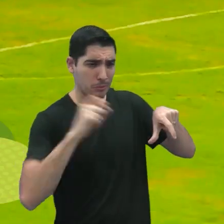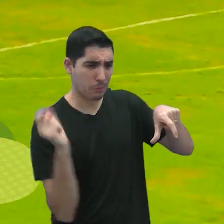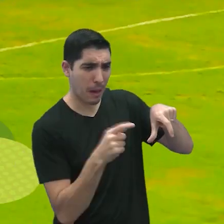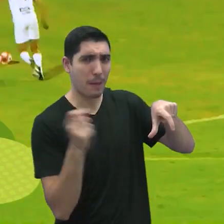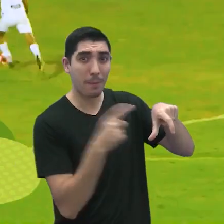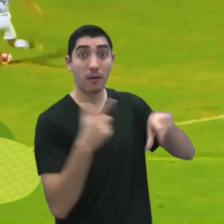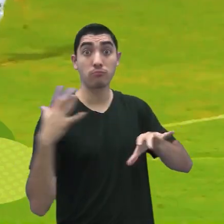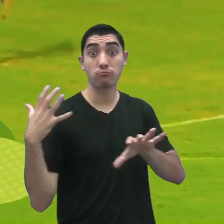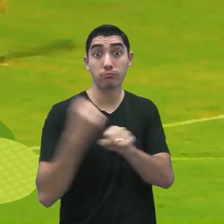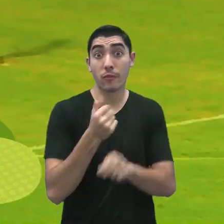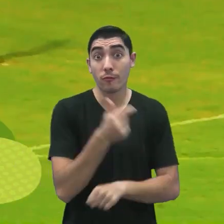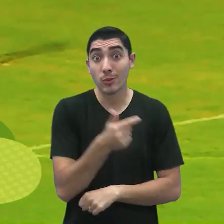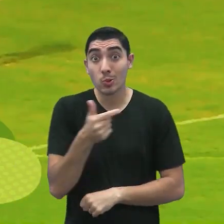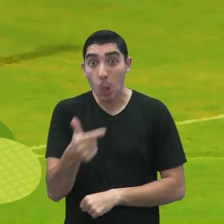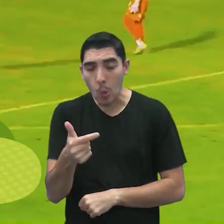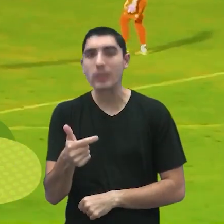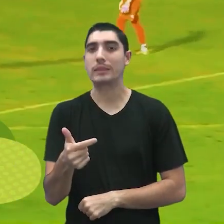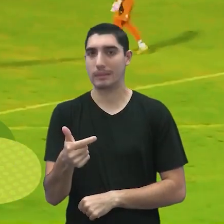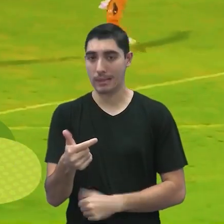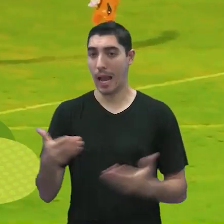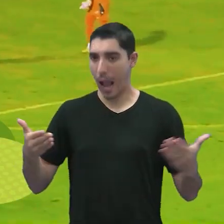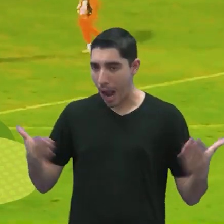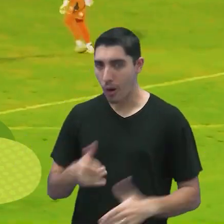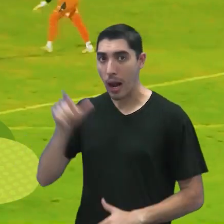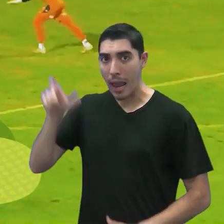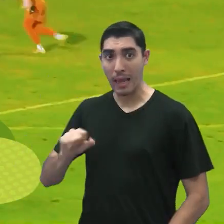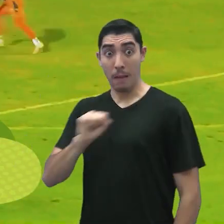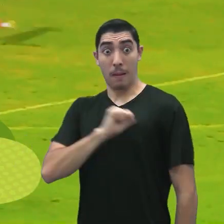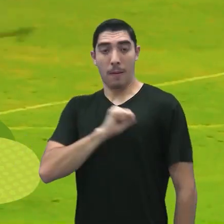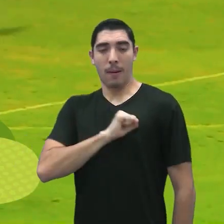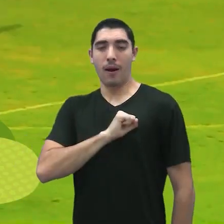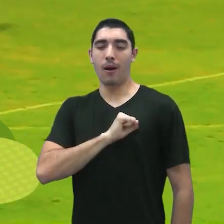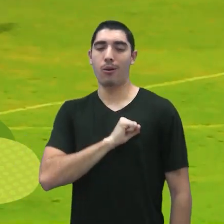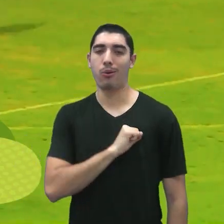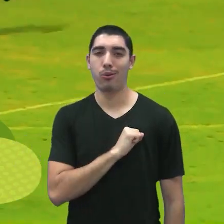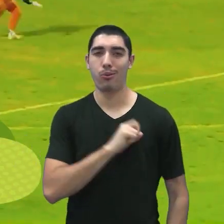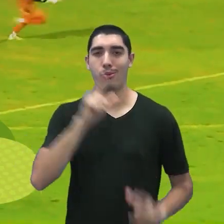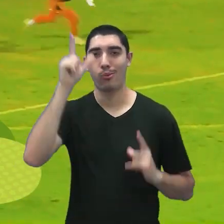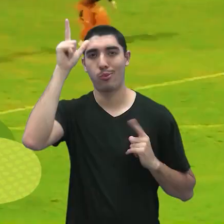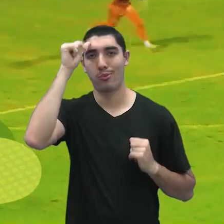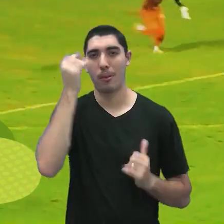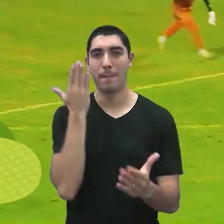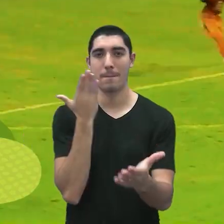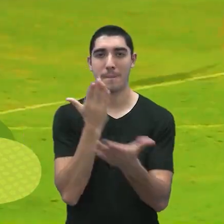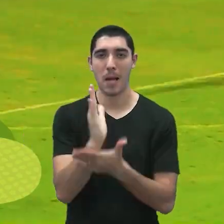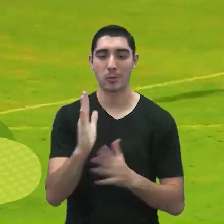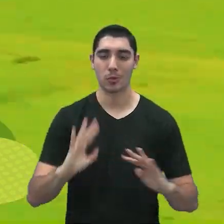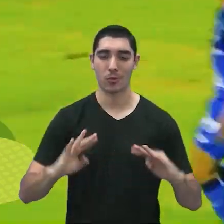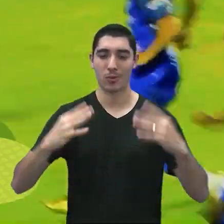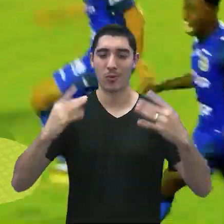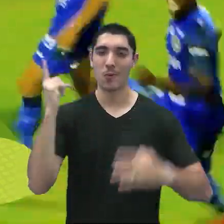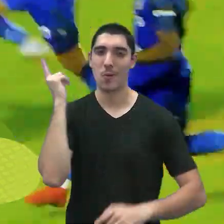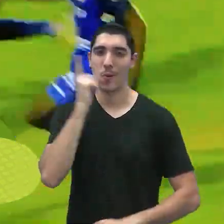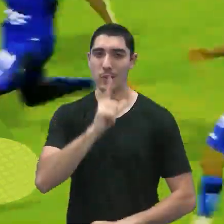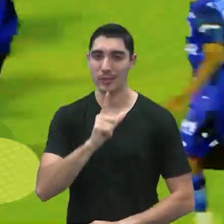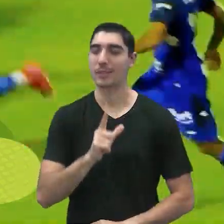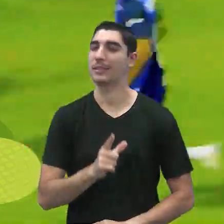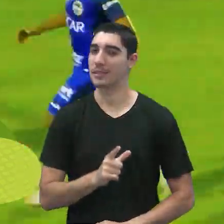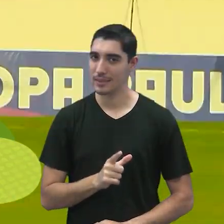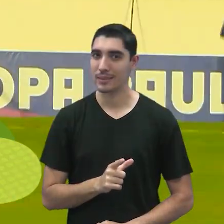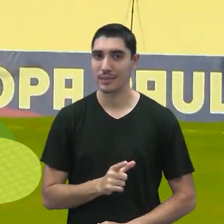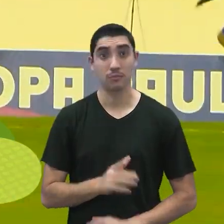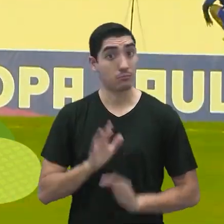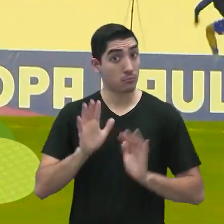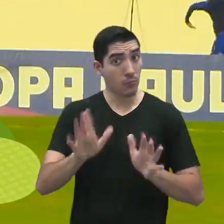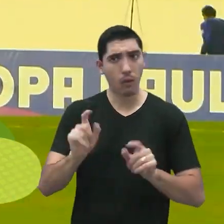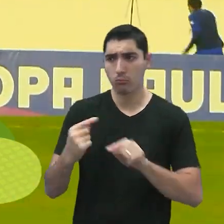de pênalti no último fim de semana, o coração aguentou bem e a vaga nas quartas veio.